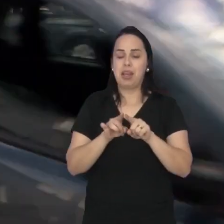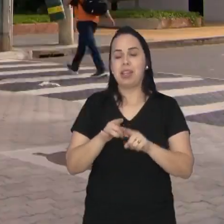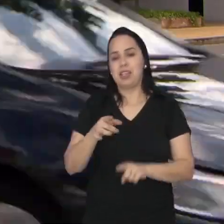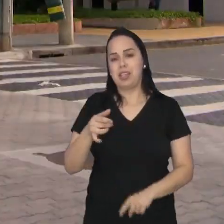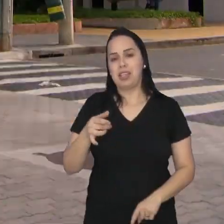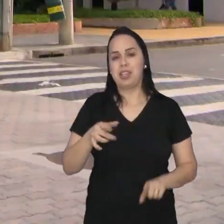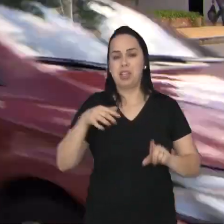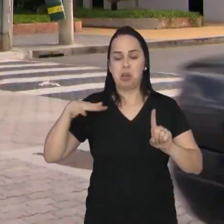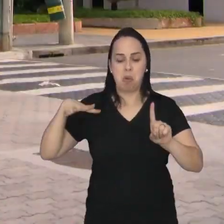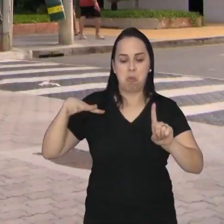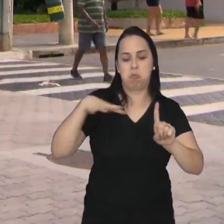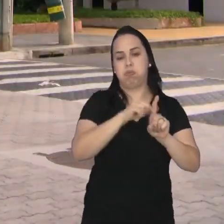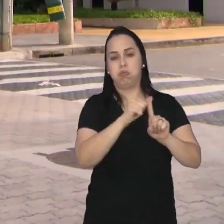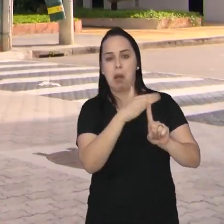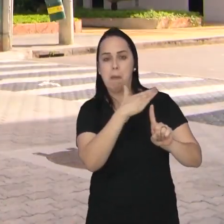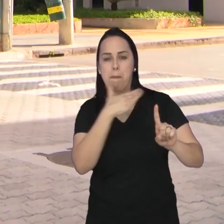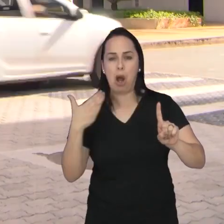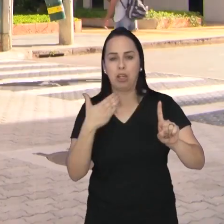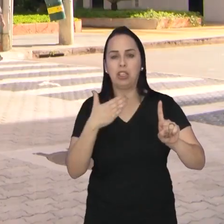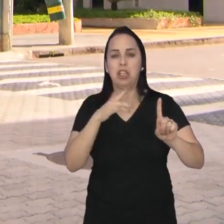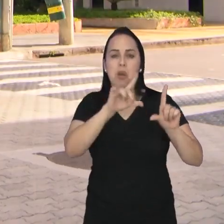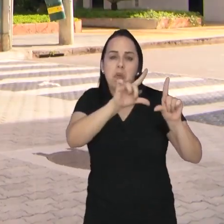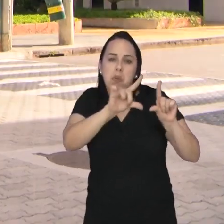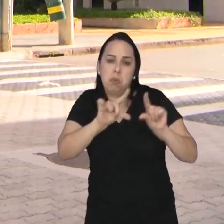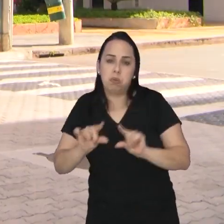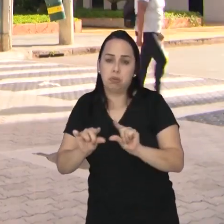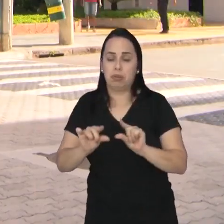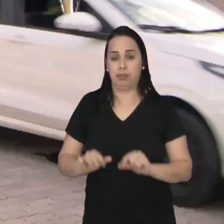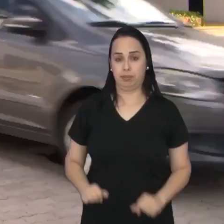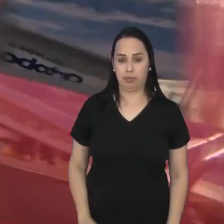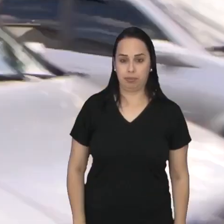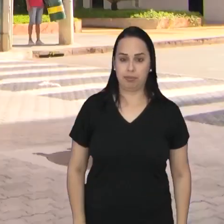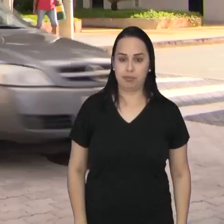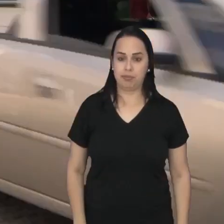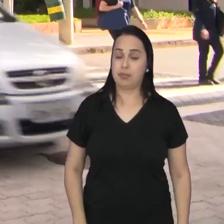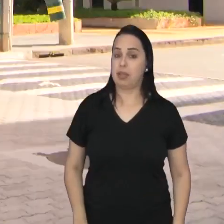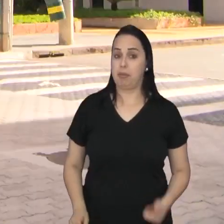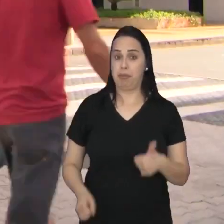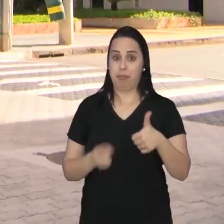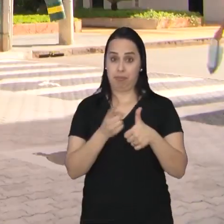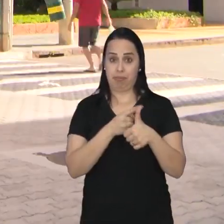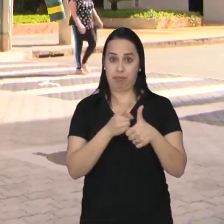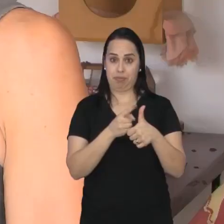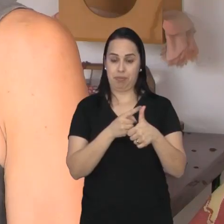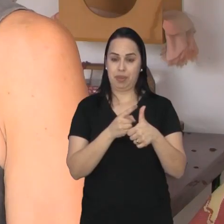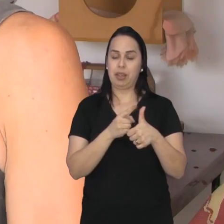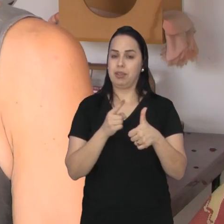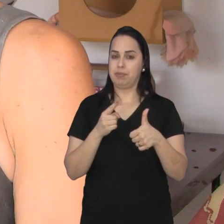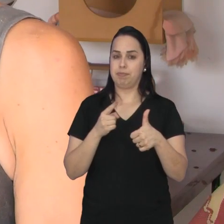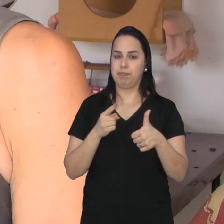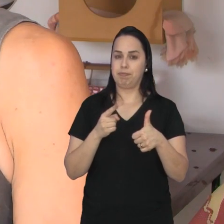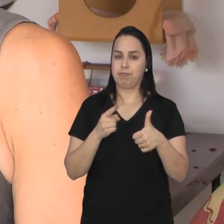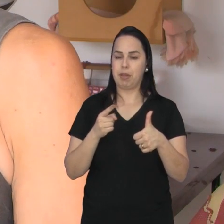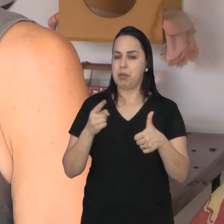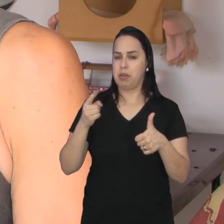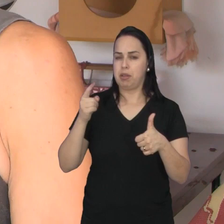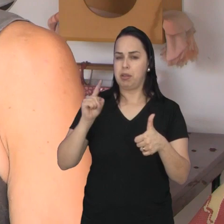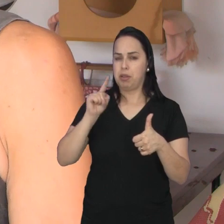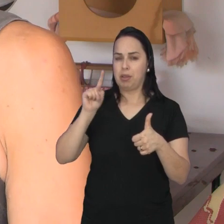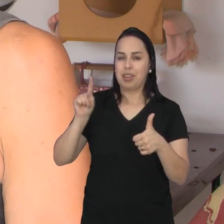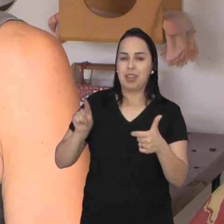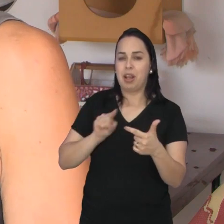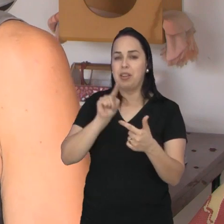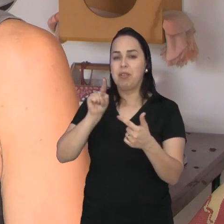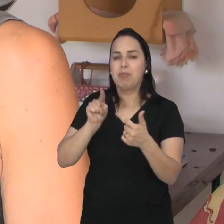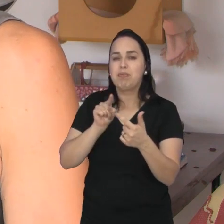trânsito de São José e diminuir o número de acidentes e mortes nas estradas e ruas da cidade. Primeiro, abraçar a